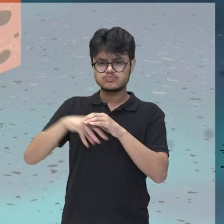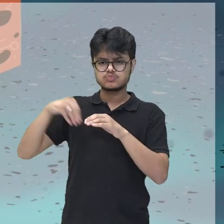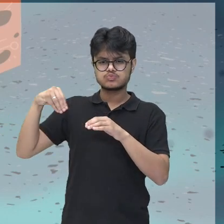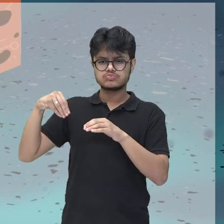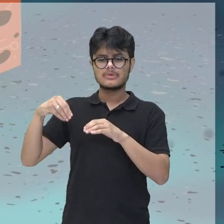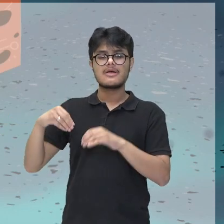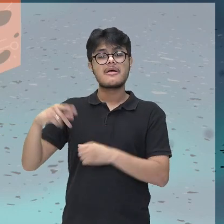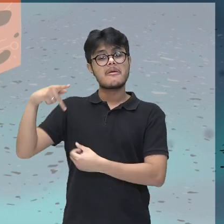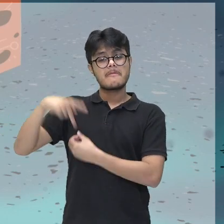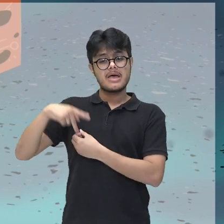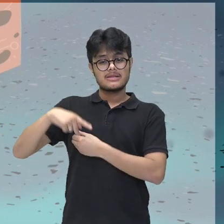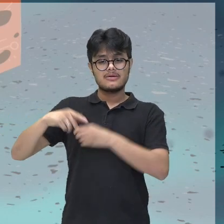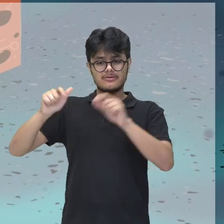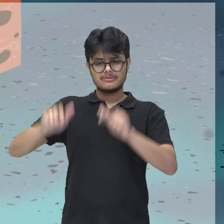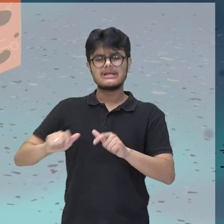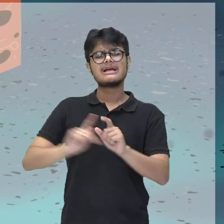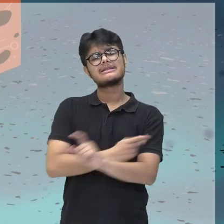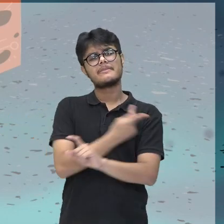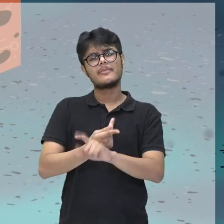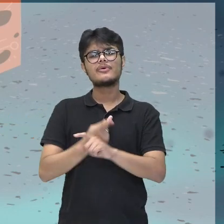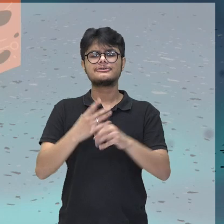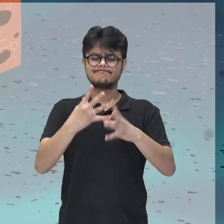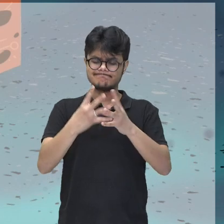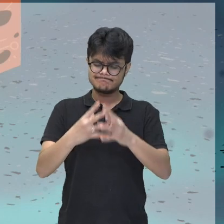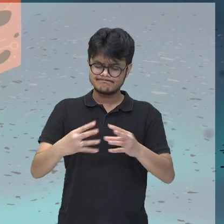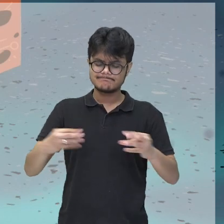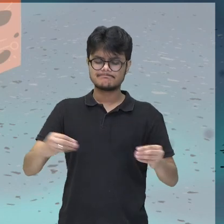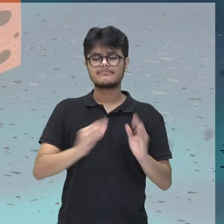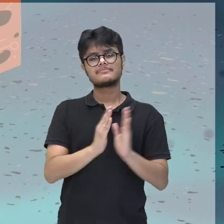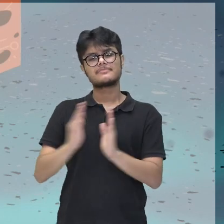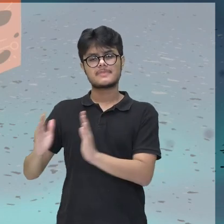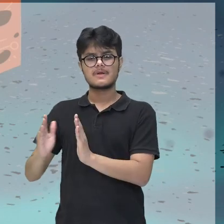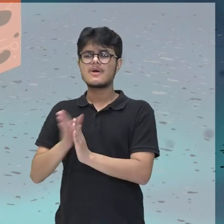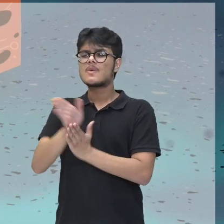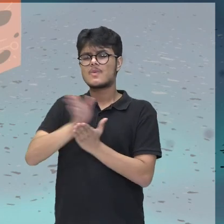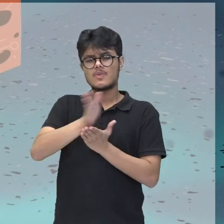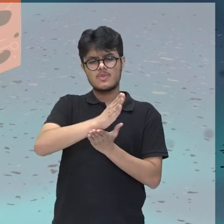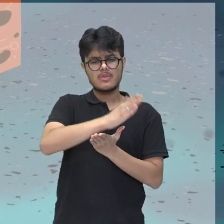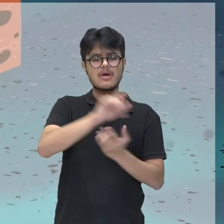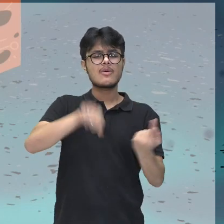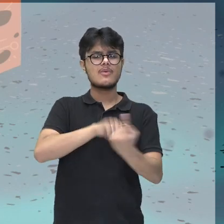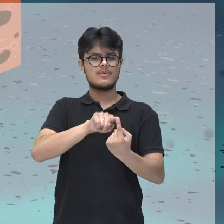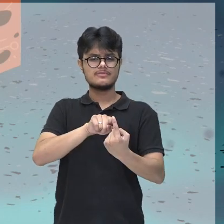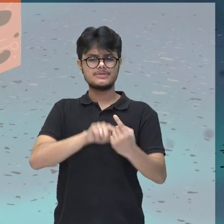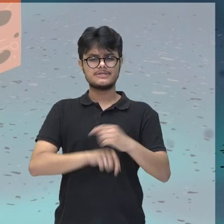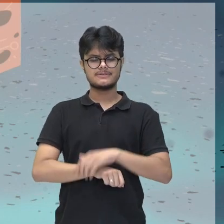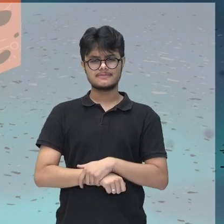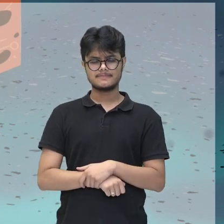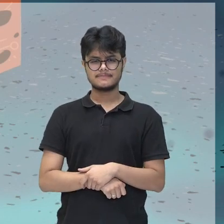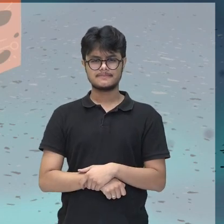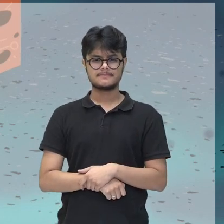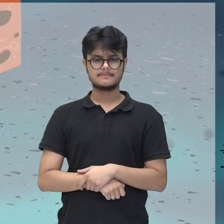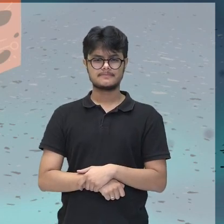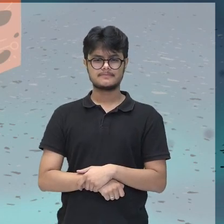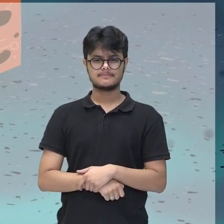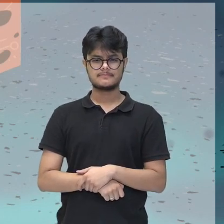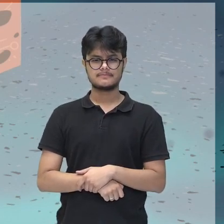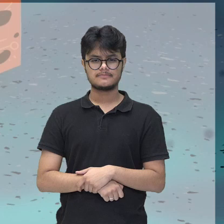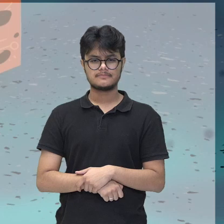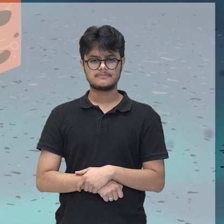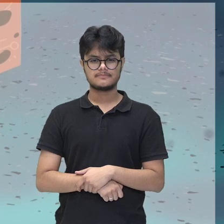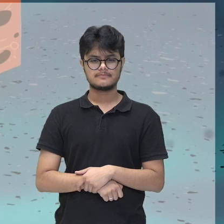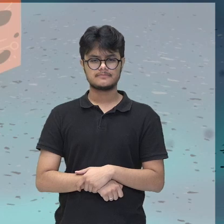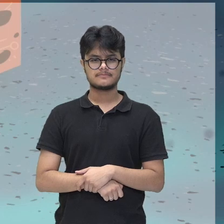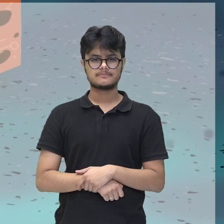bruto e depois ele será refinado e destinado aí para as outras